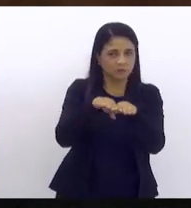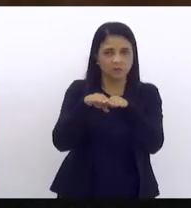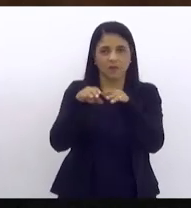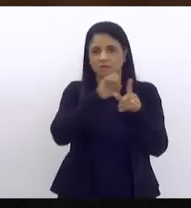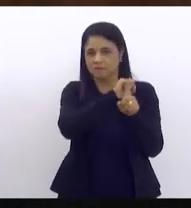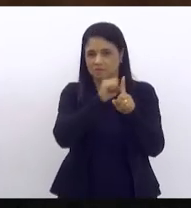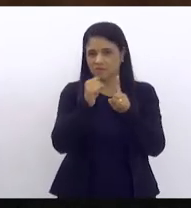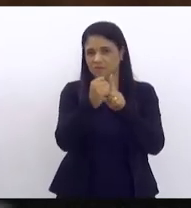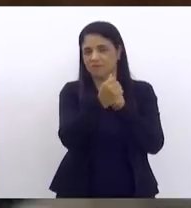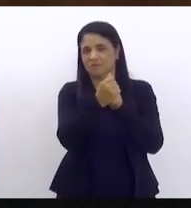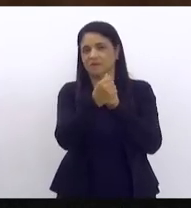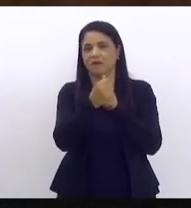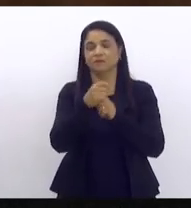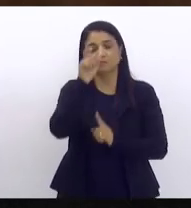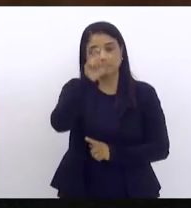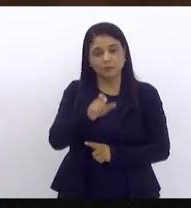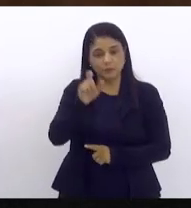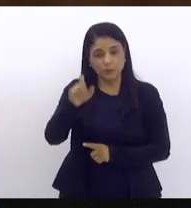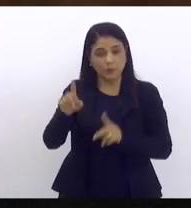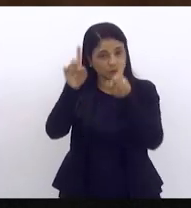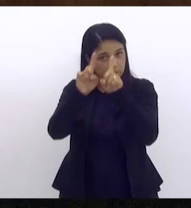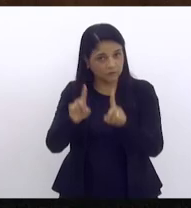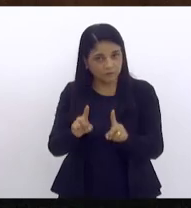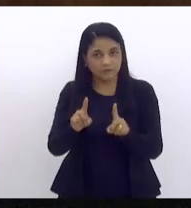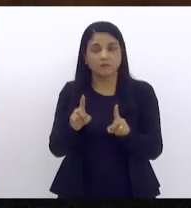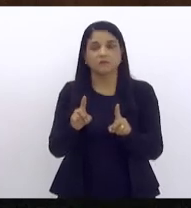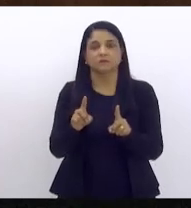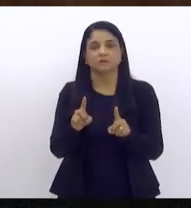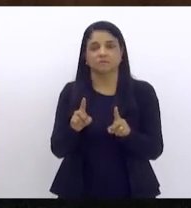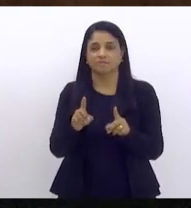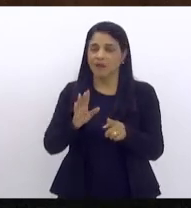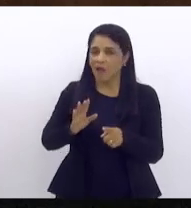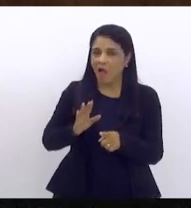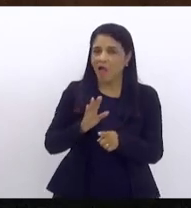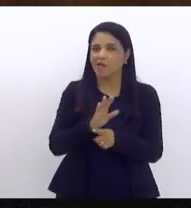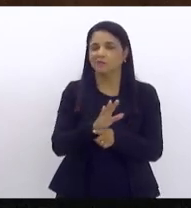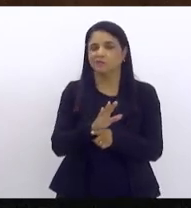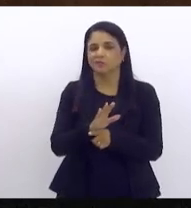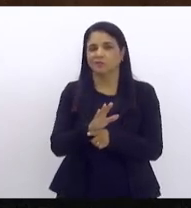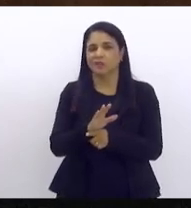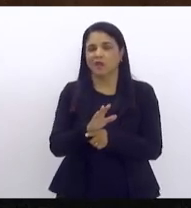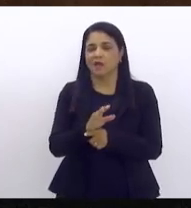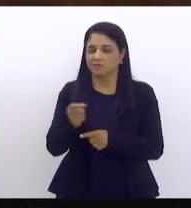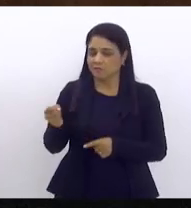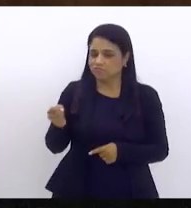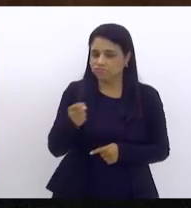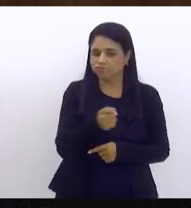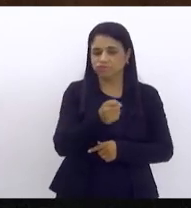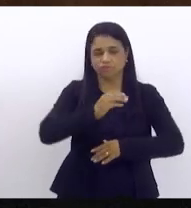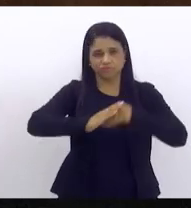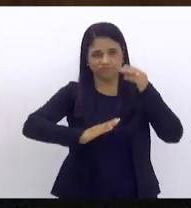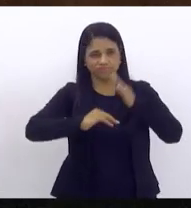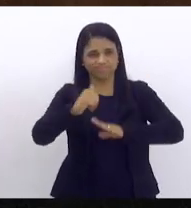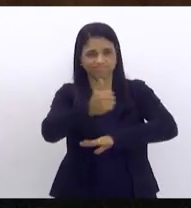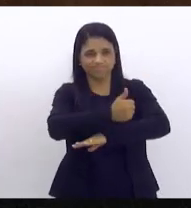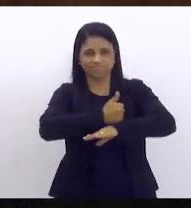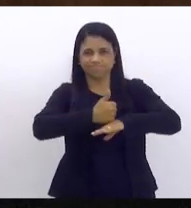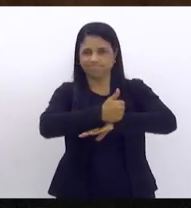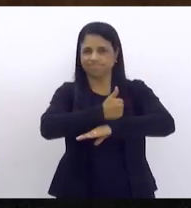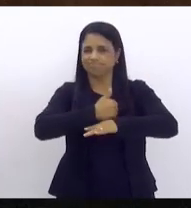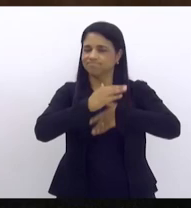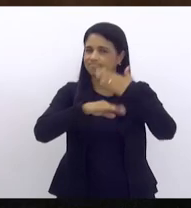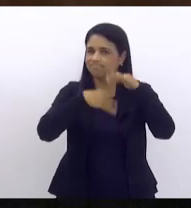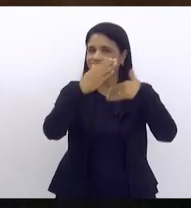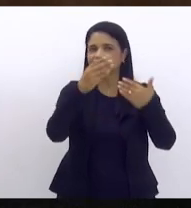sociedade, assim para as pessoas com deficiência, que vai ajudar na ascensão profissional, na ascensão